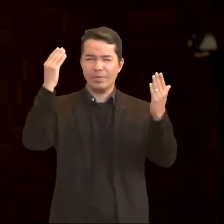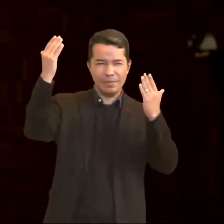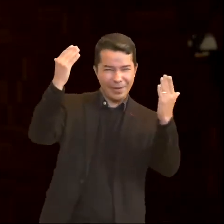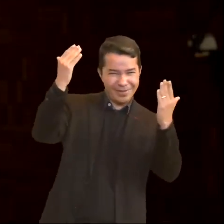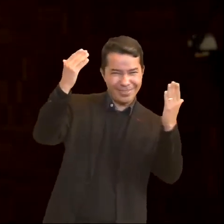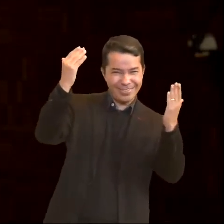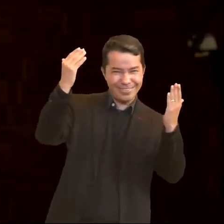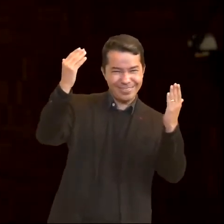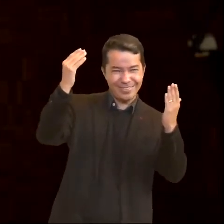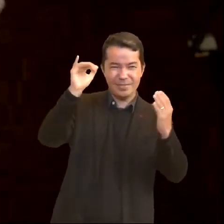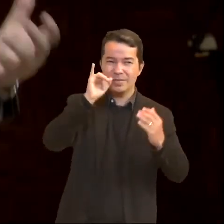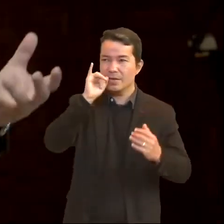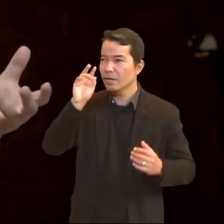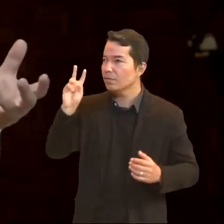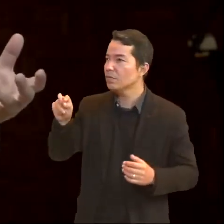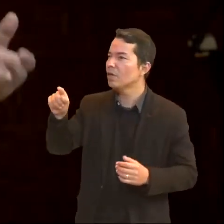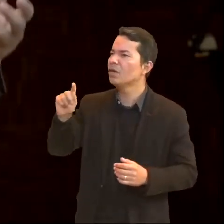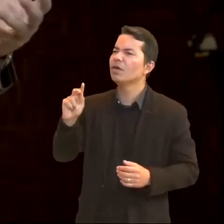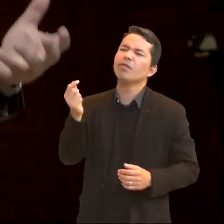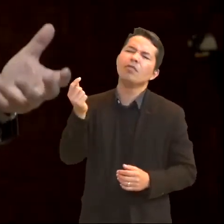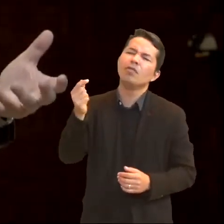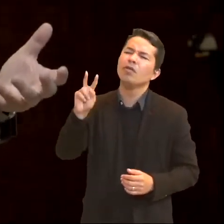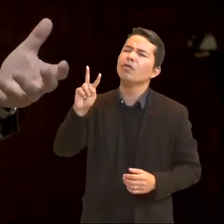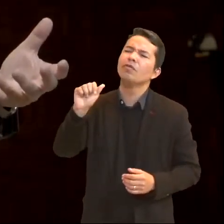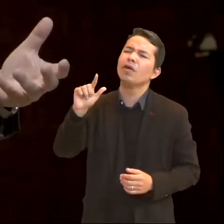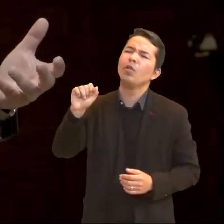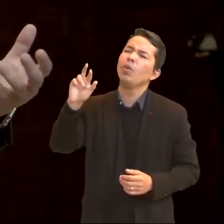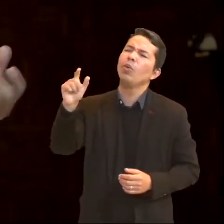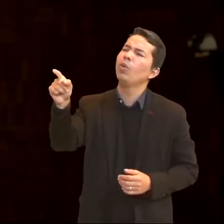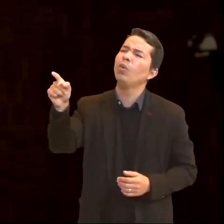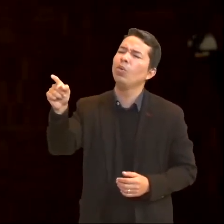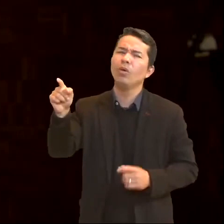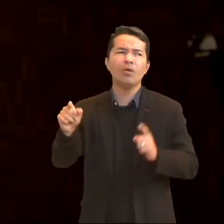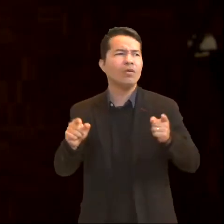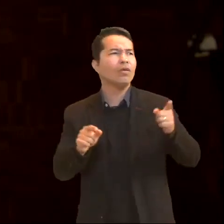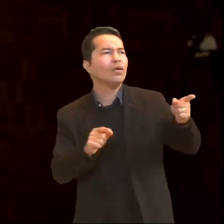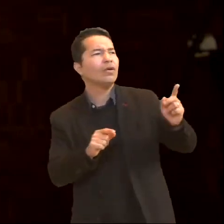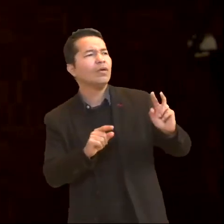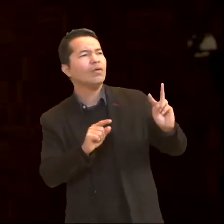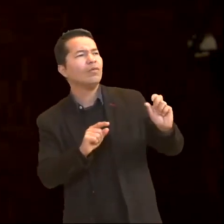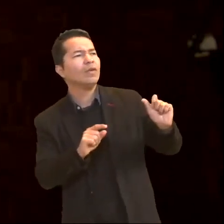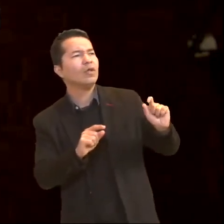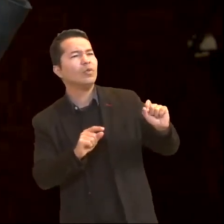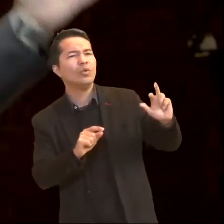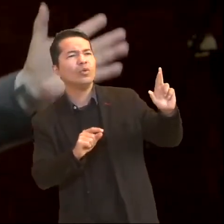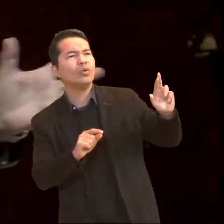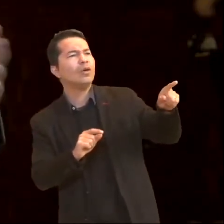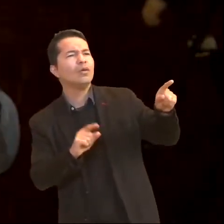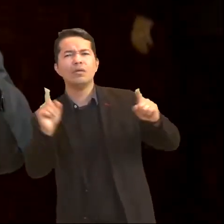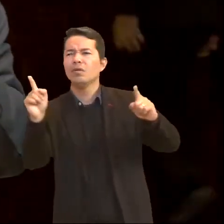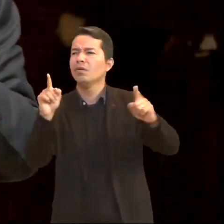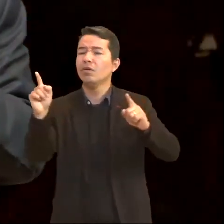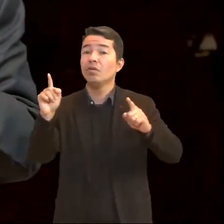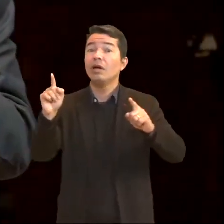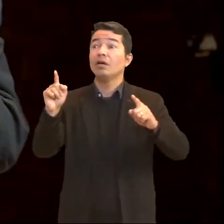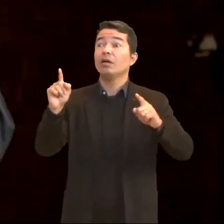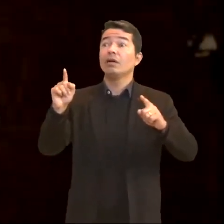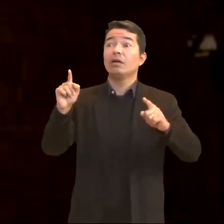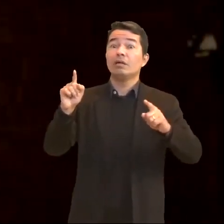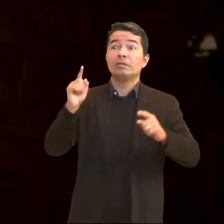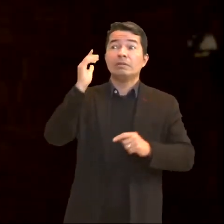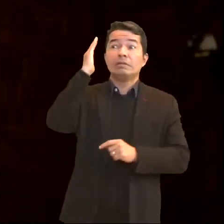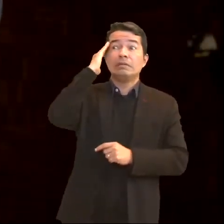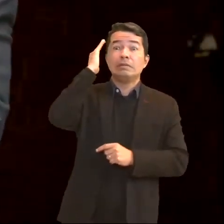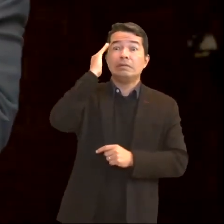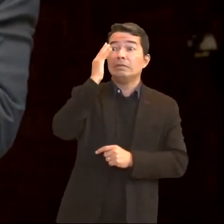que dar passos concretos. E o que Pedro está dizendo para a gente nesse texto é que